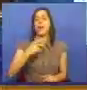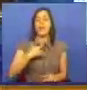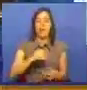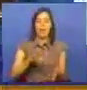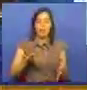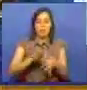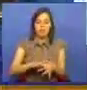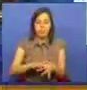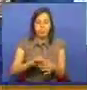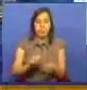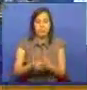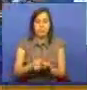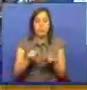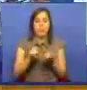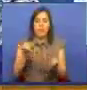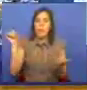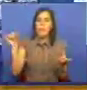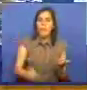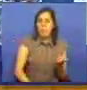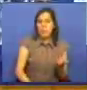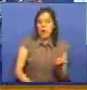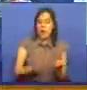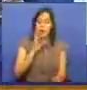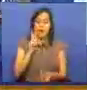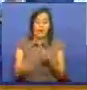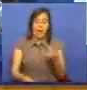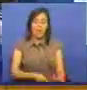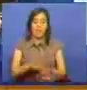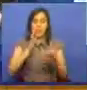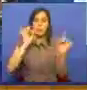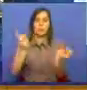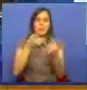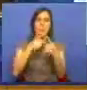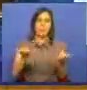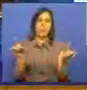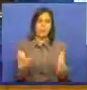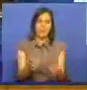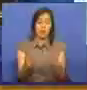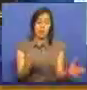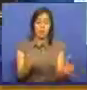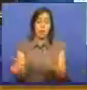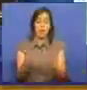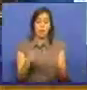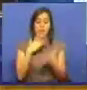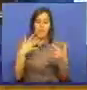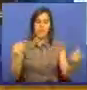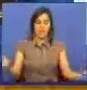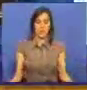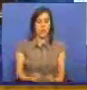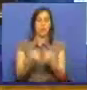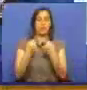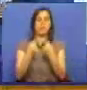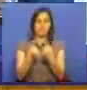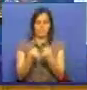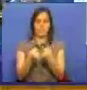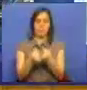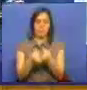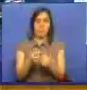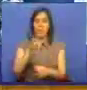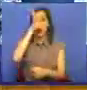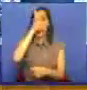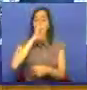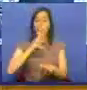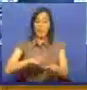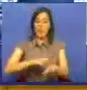função pública até era pior que a avaliação dos professores. Numa altura de grande conflitualidade, é um membro